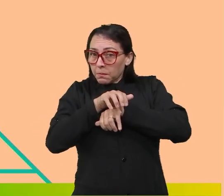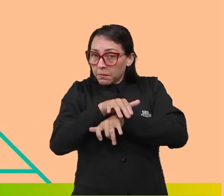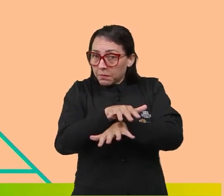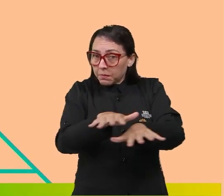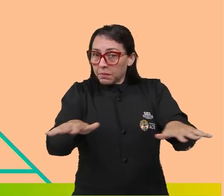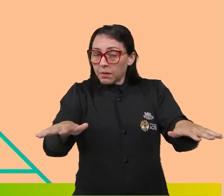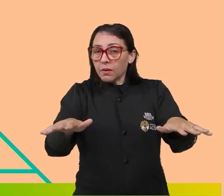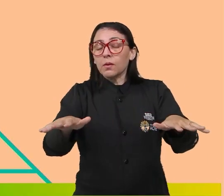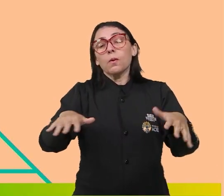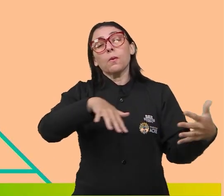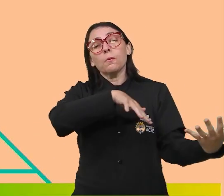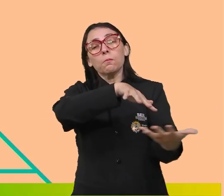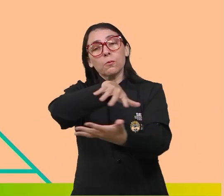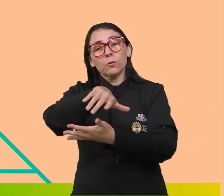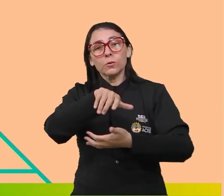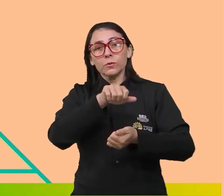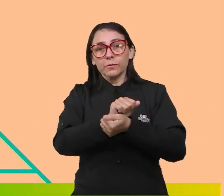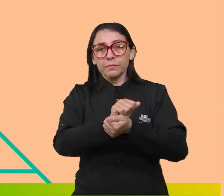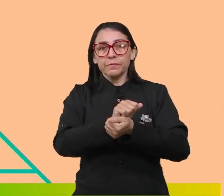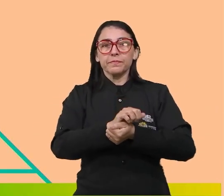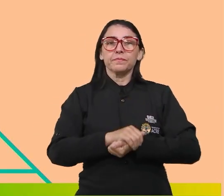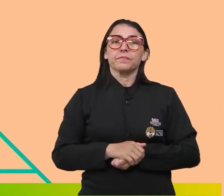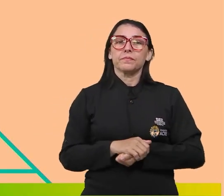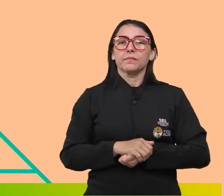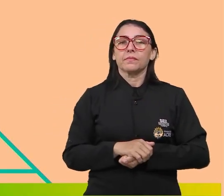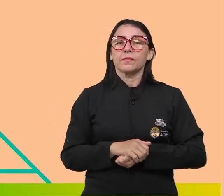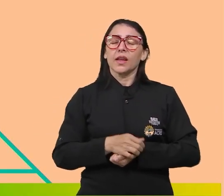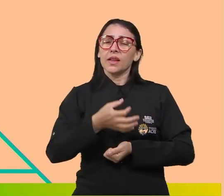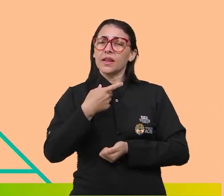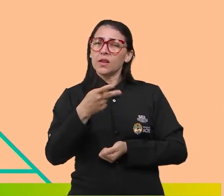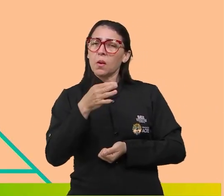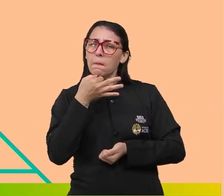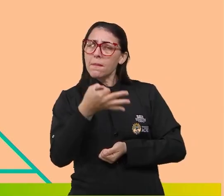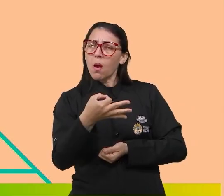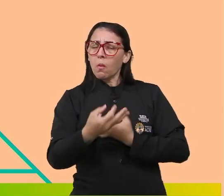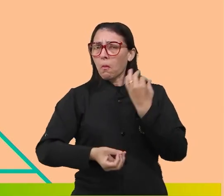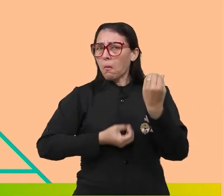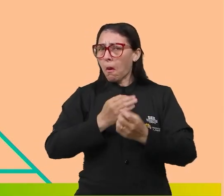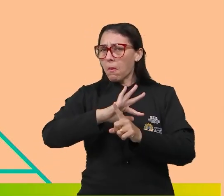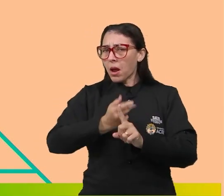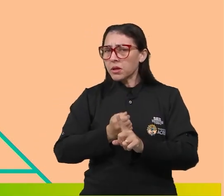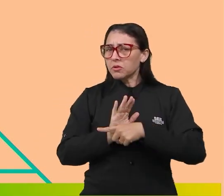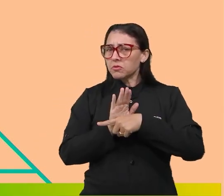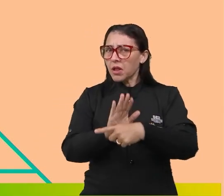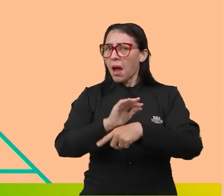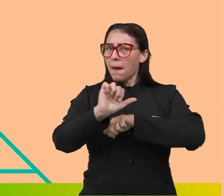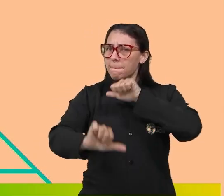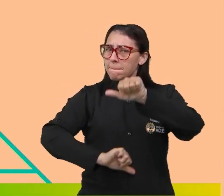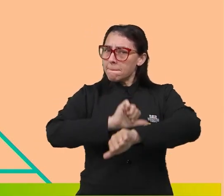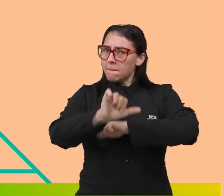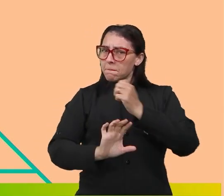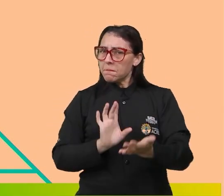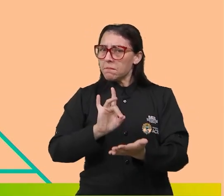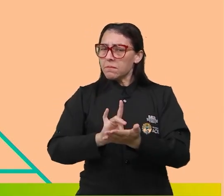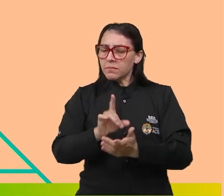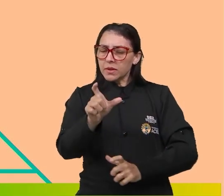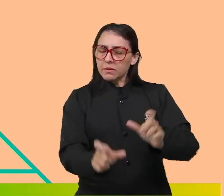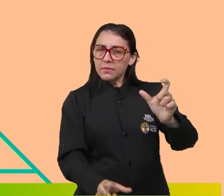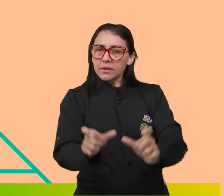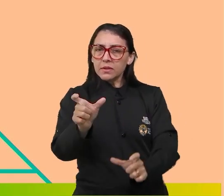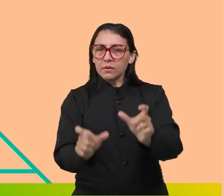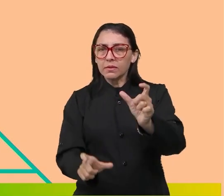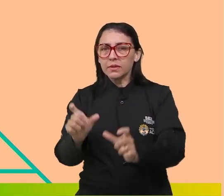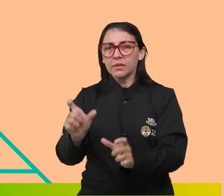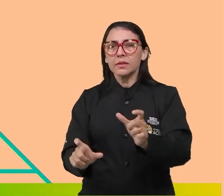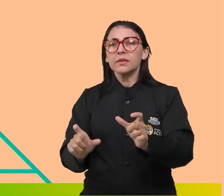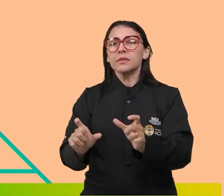para todo o mundo. E na sua opinião, como que a arte pode ajudar a mudar a realidade das pessoas?